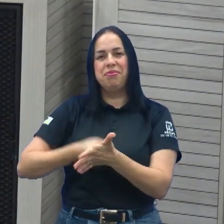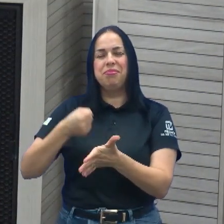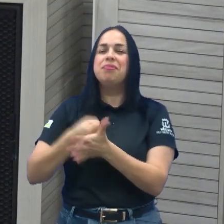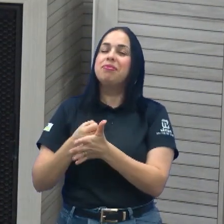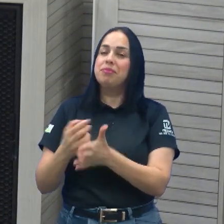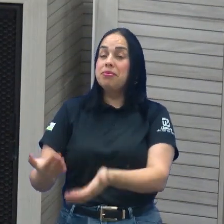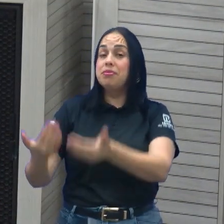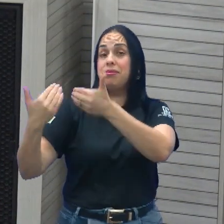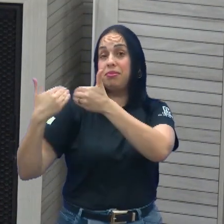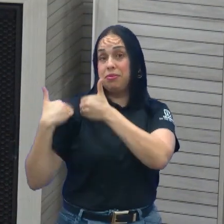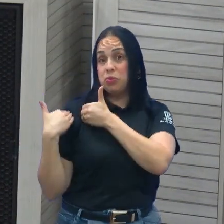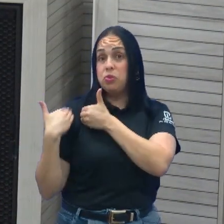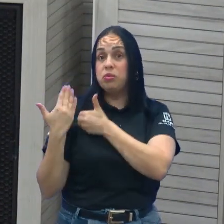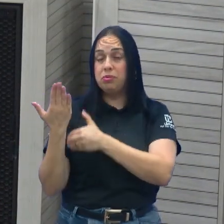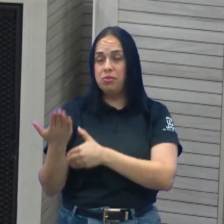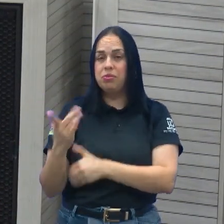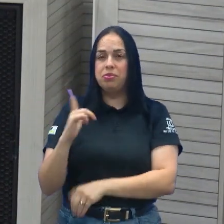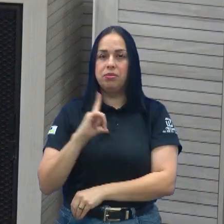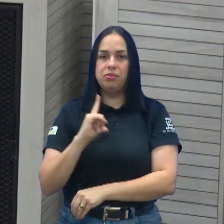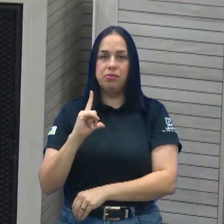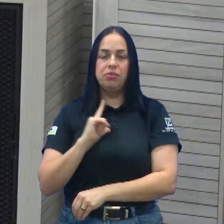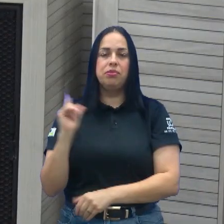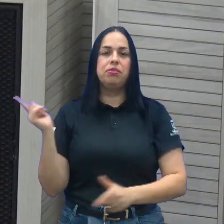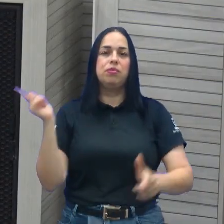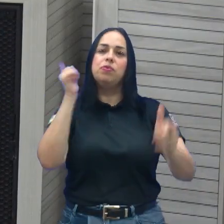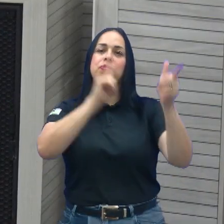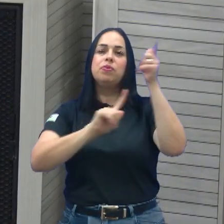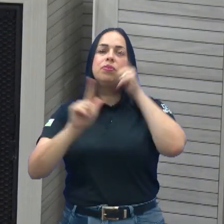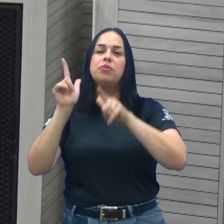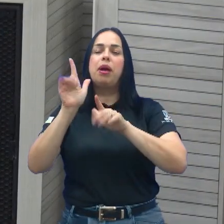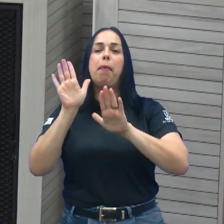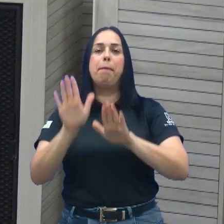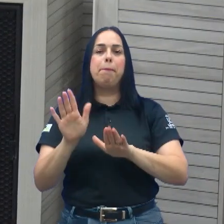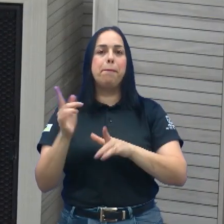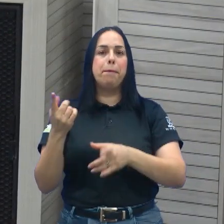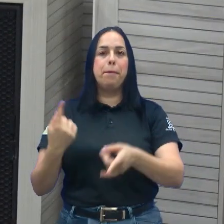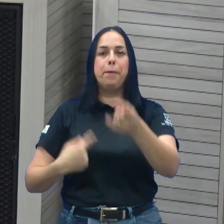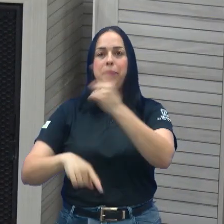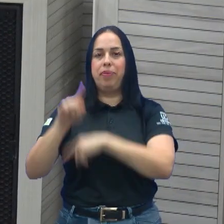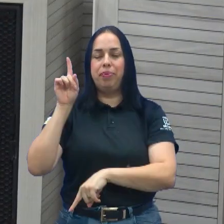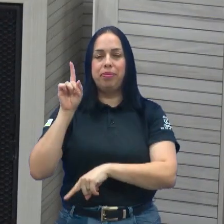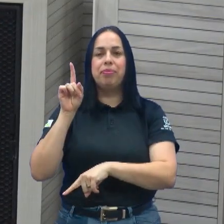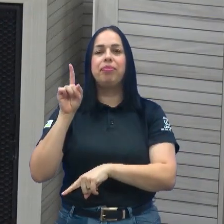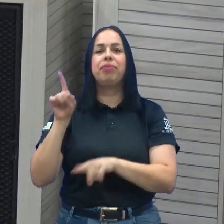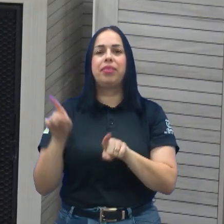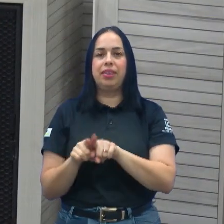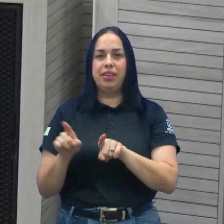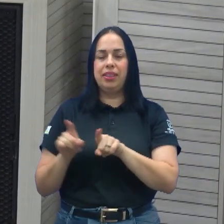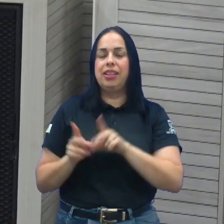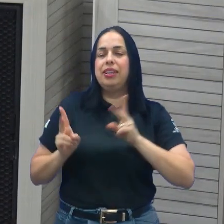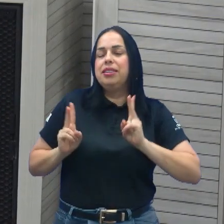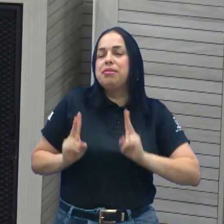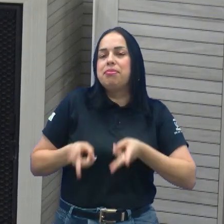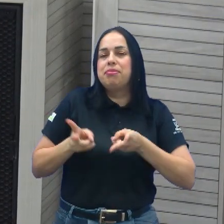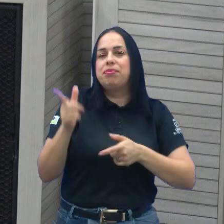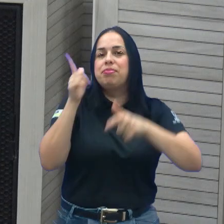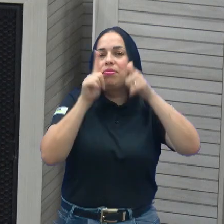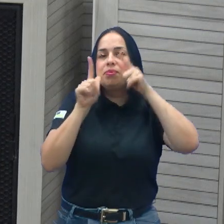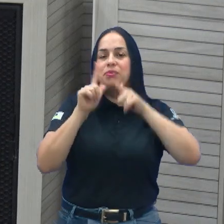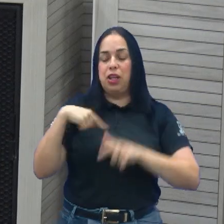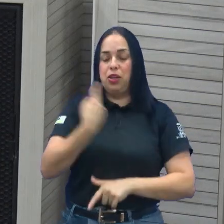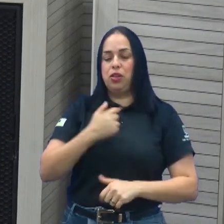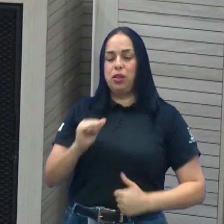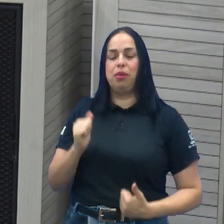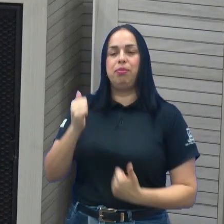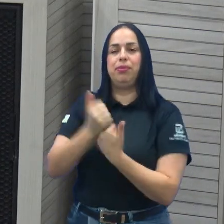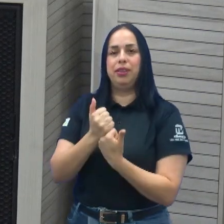que você tem. Você já conquistou muito, mas tem muito mais a conquistar. E sempre que conquistar, conte com essa casa, conte com São